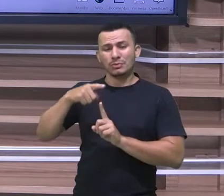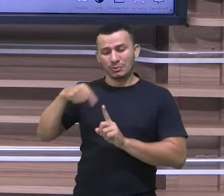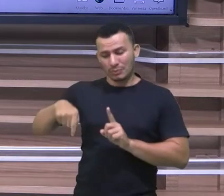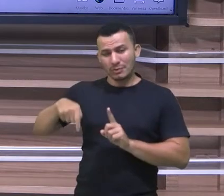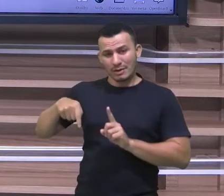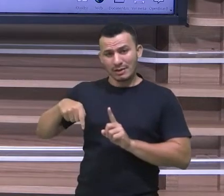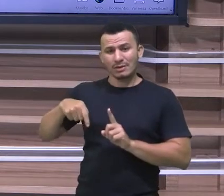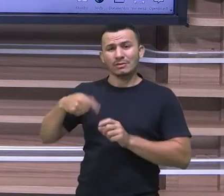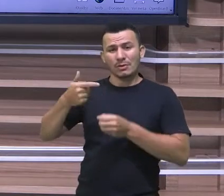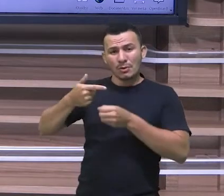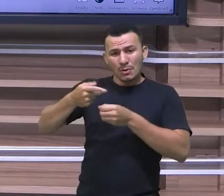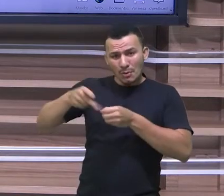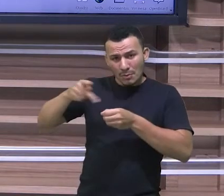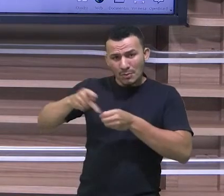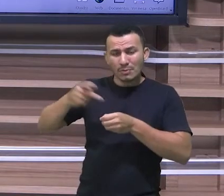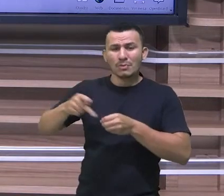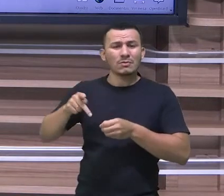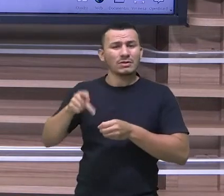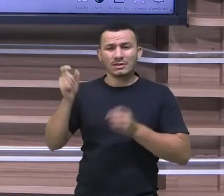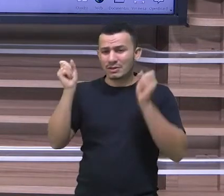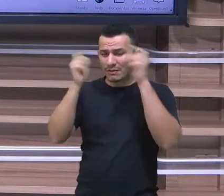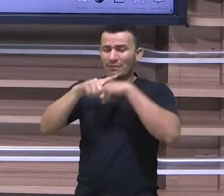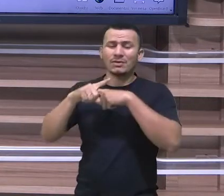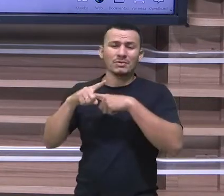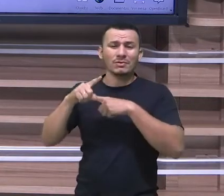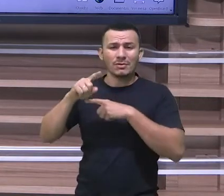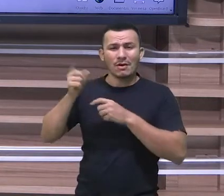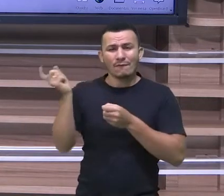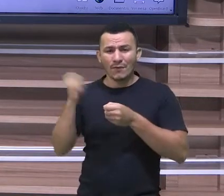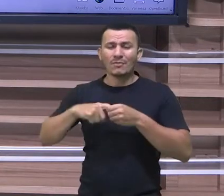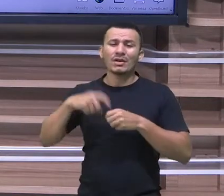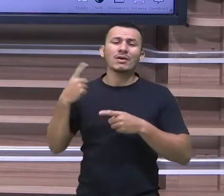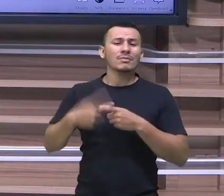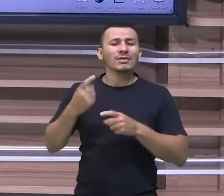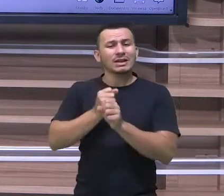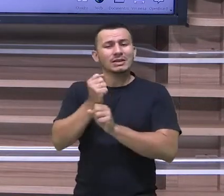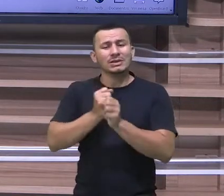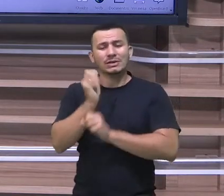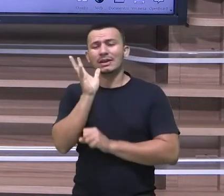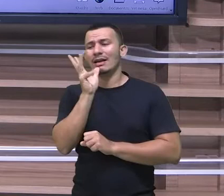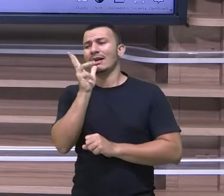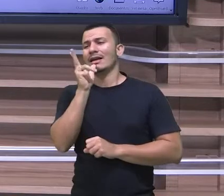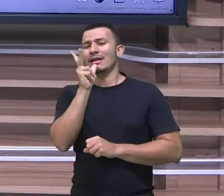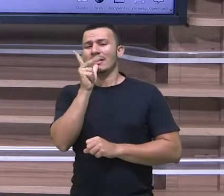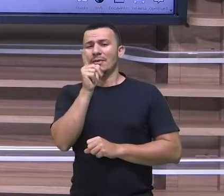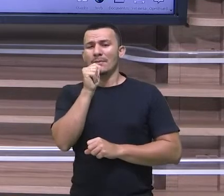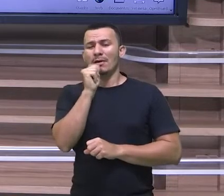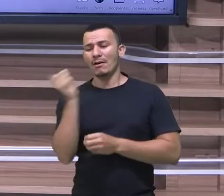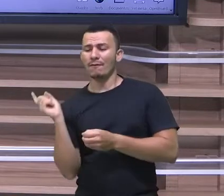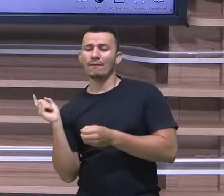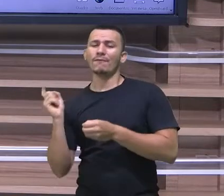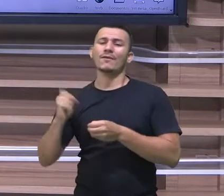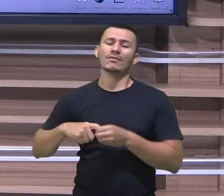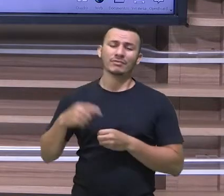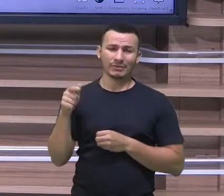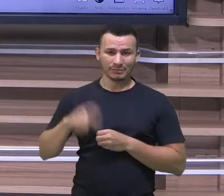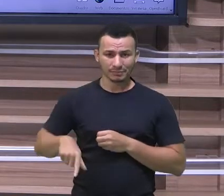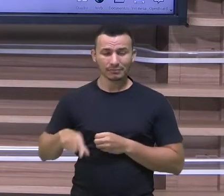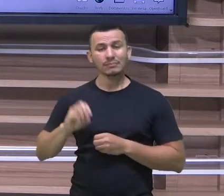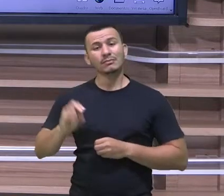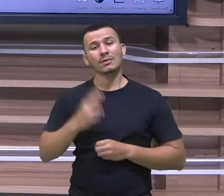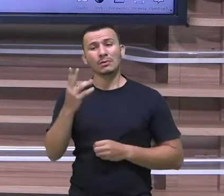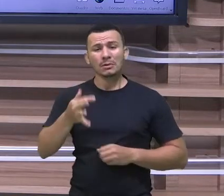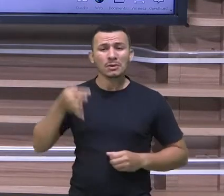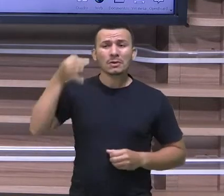fósseis, não renováveis, porque leva-se muito tempo para poder repor esse material ou talvez